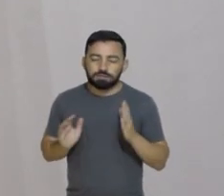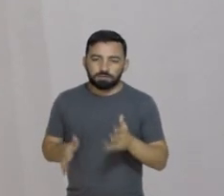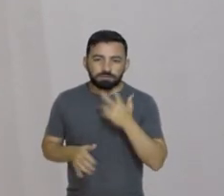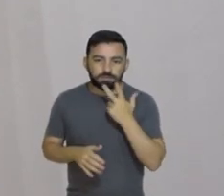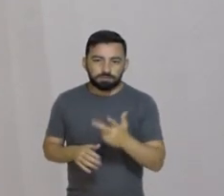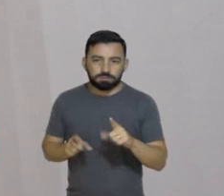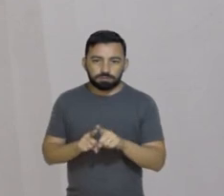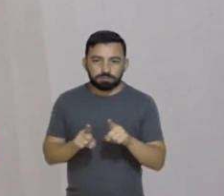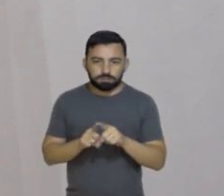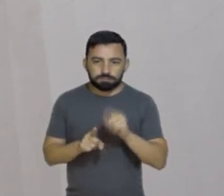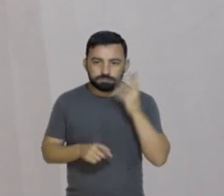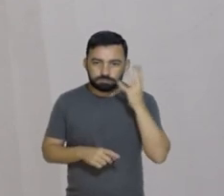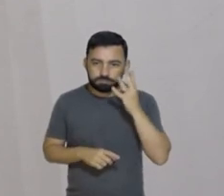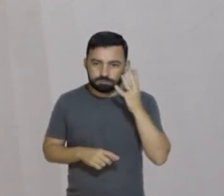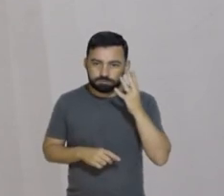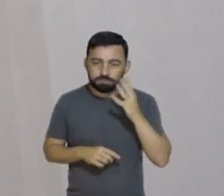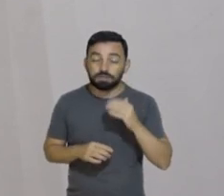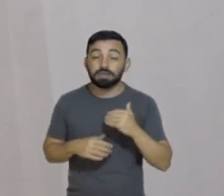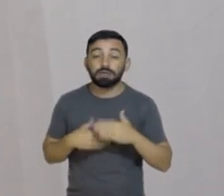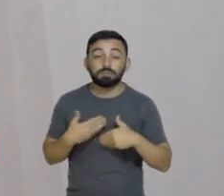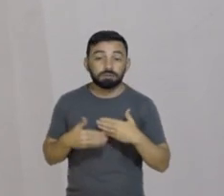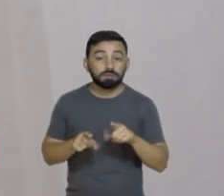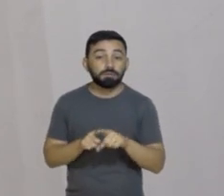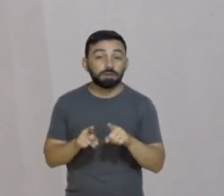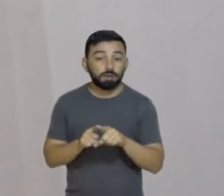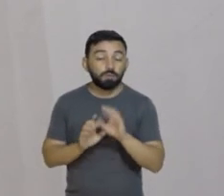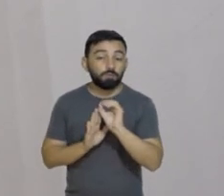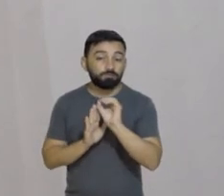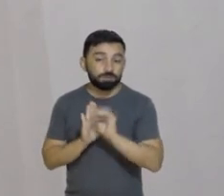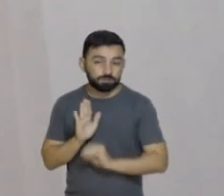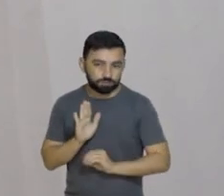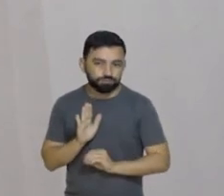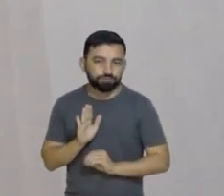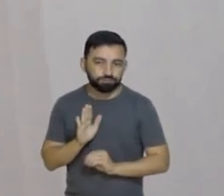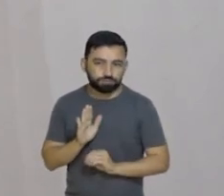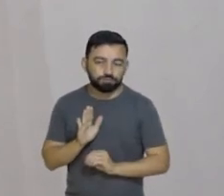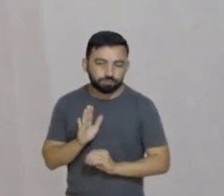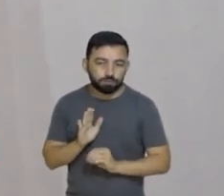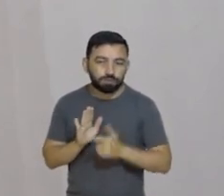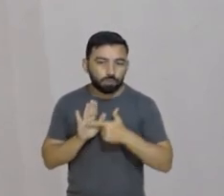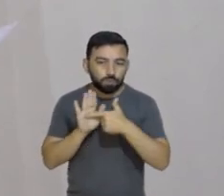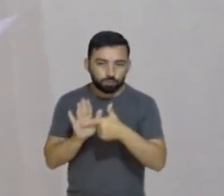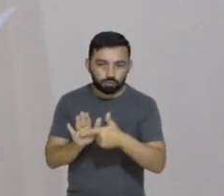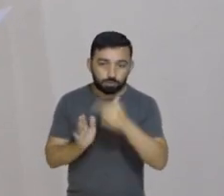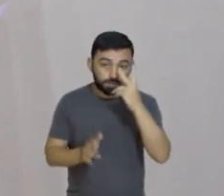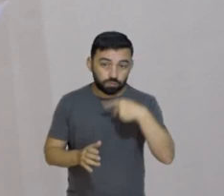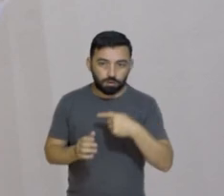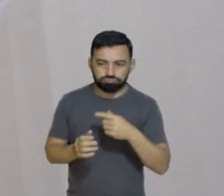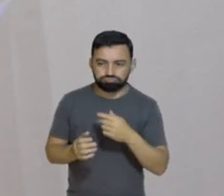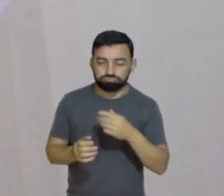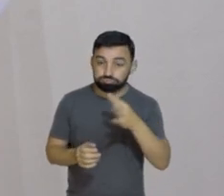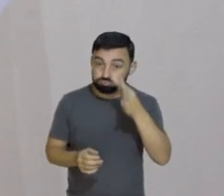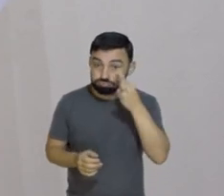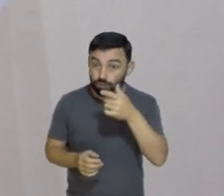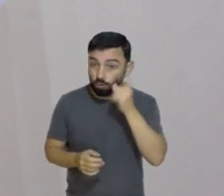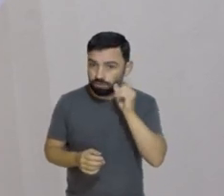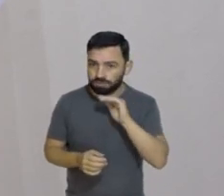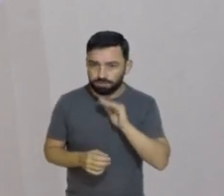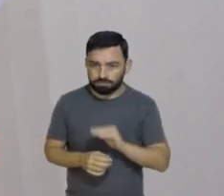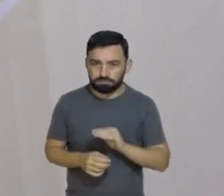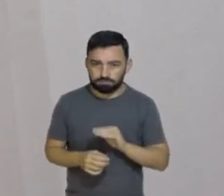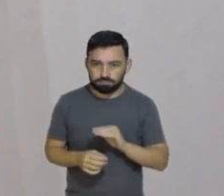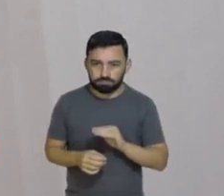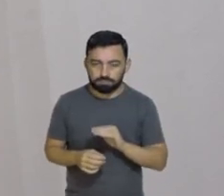de aparte que encaminhamos um ofício e nós fizemos questão de mostrar a ele pessoalmente na tarde de ontem,